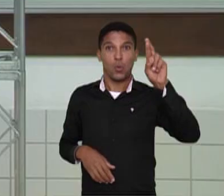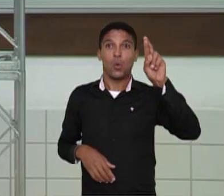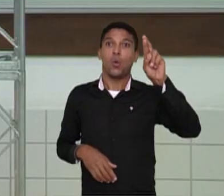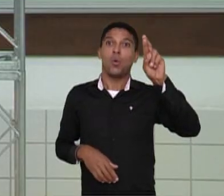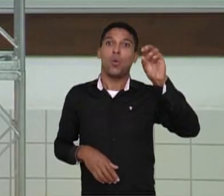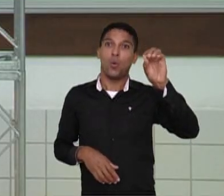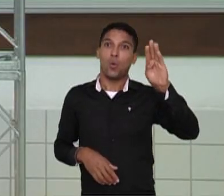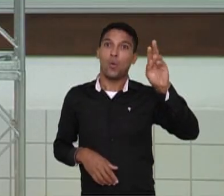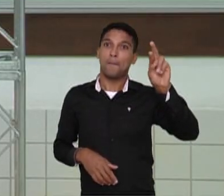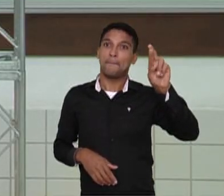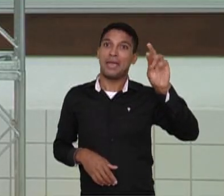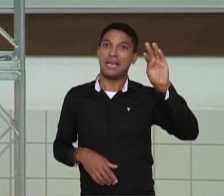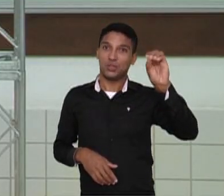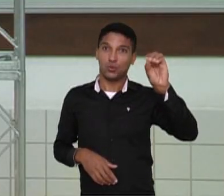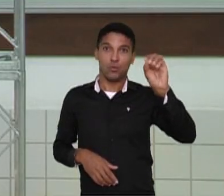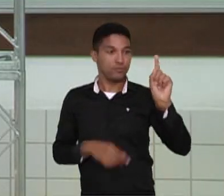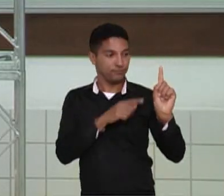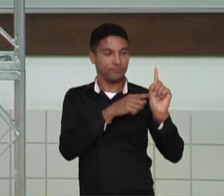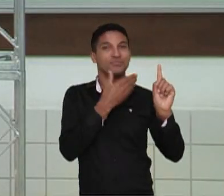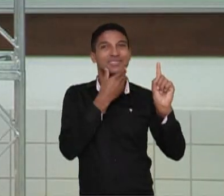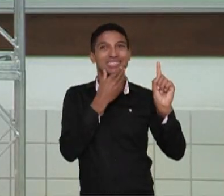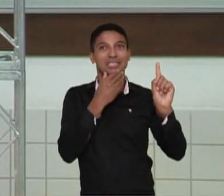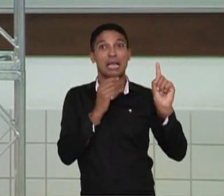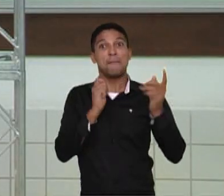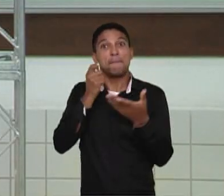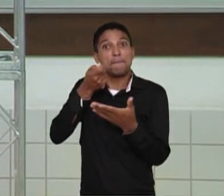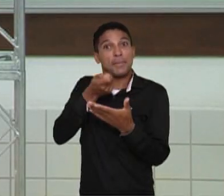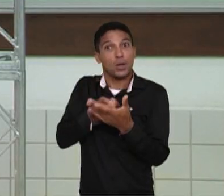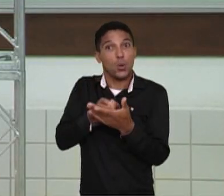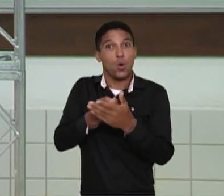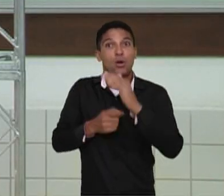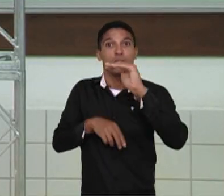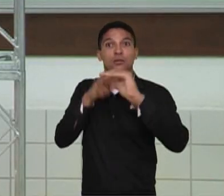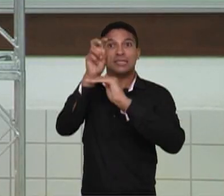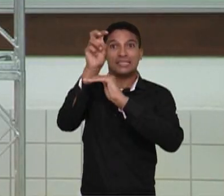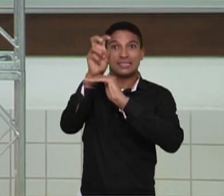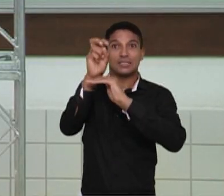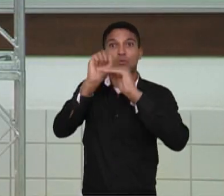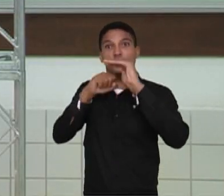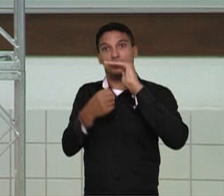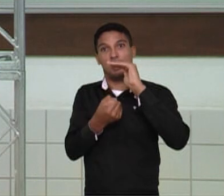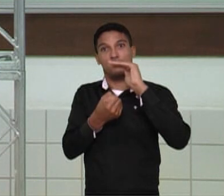5/8 do videogame, né? Vamos pensar assim,